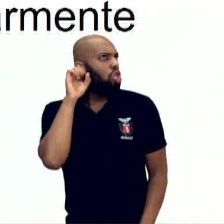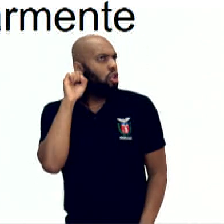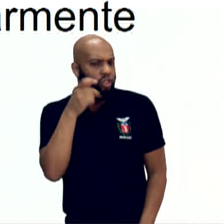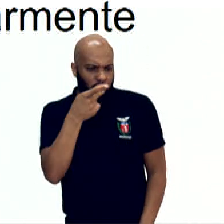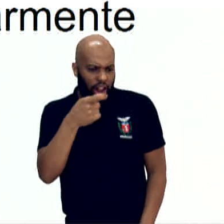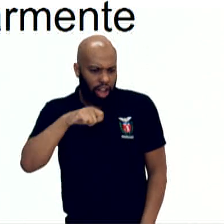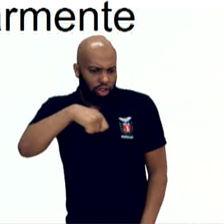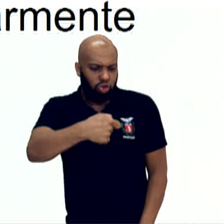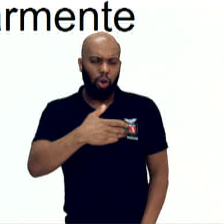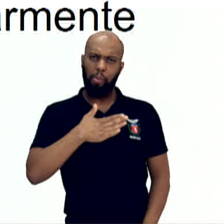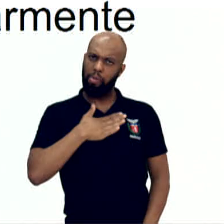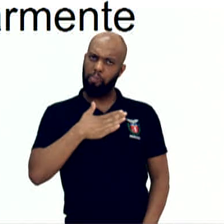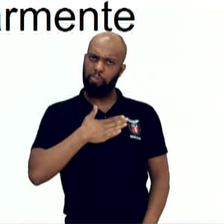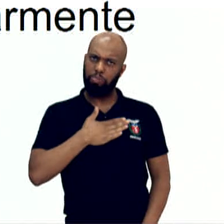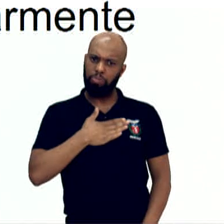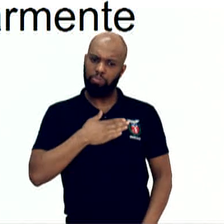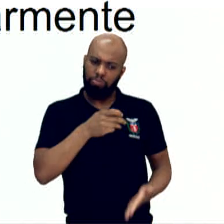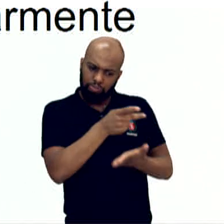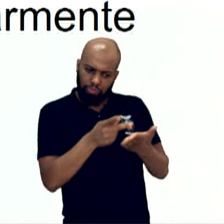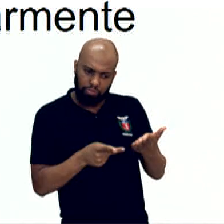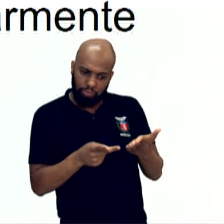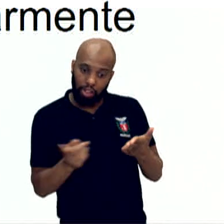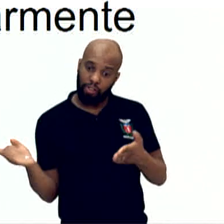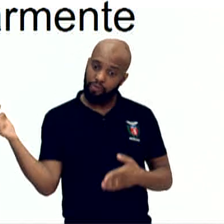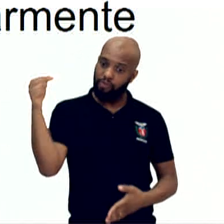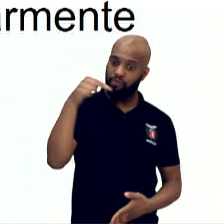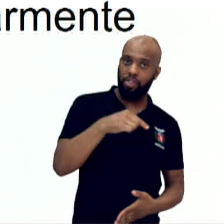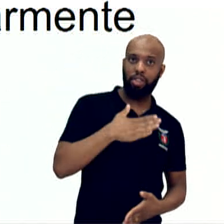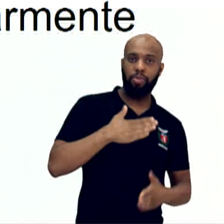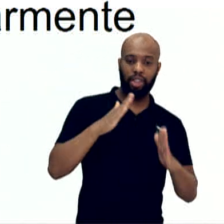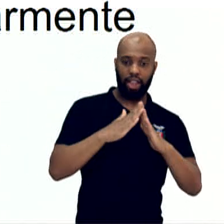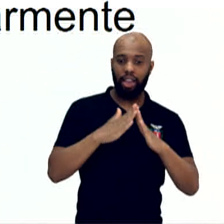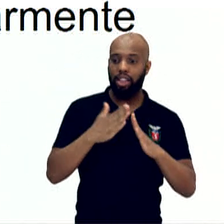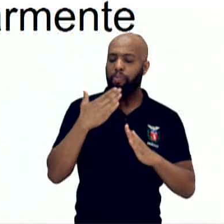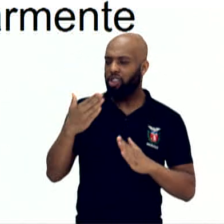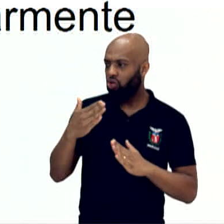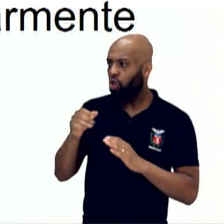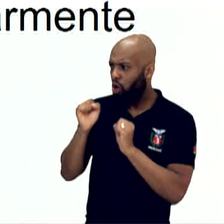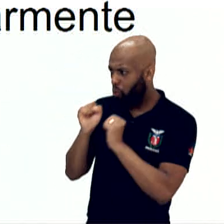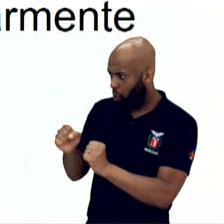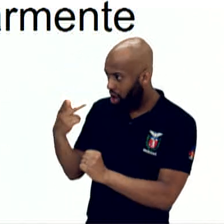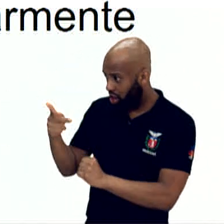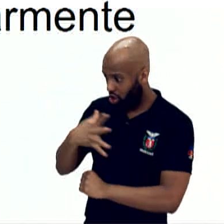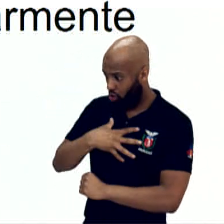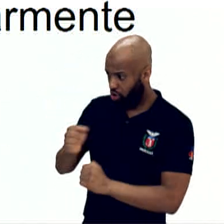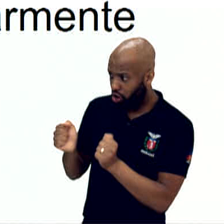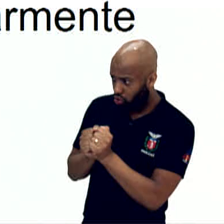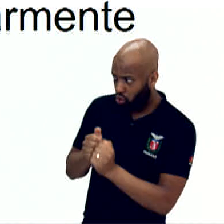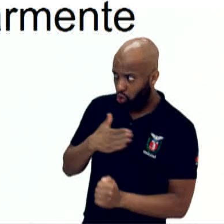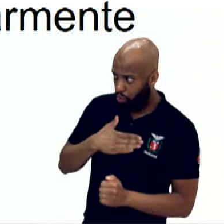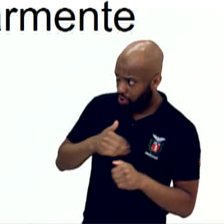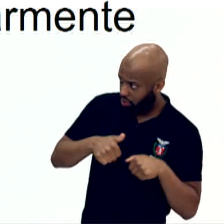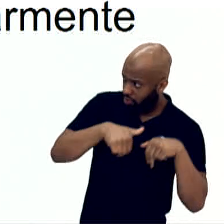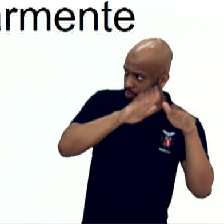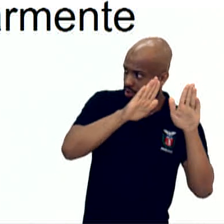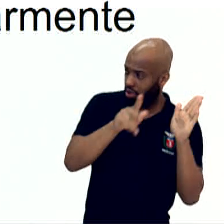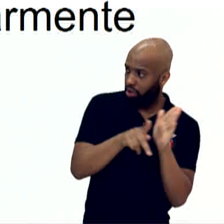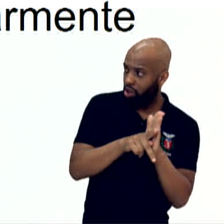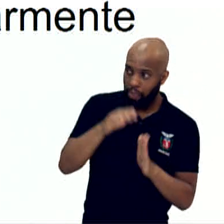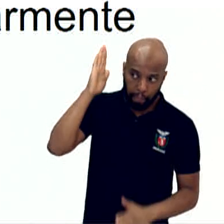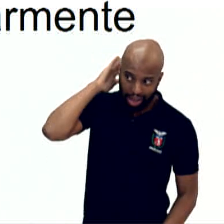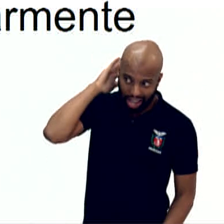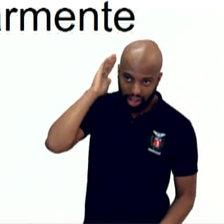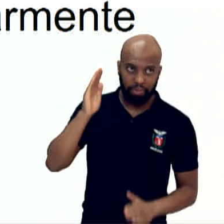meus versos, veio à nossa casa e pediu à minha mãe para que ela deixasse eu ir com ele ao Pará. Nasci 5